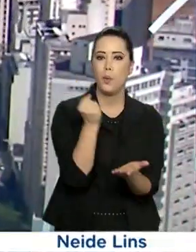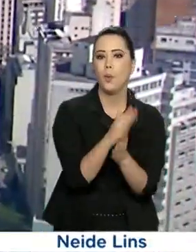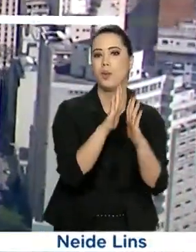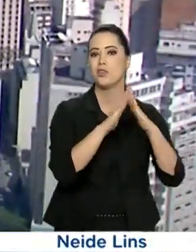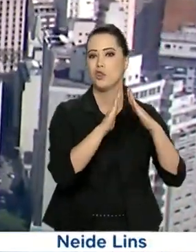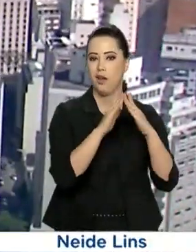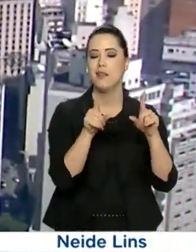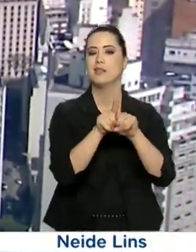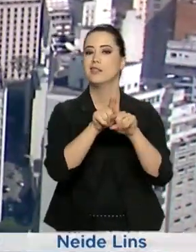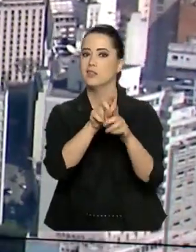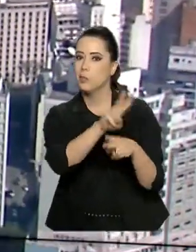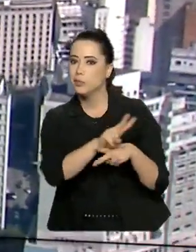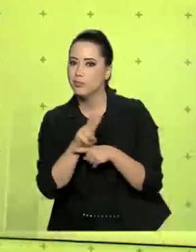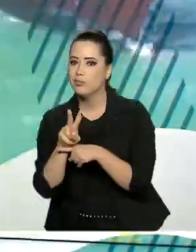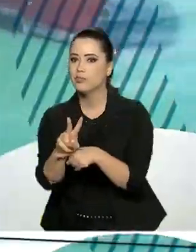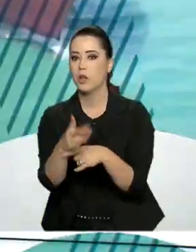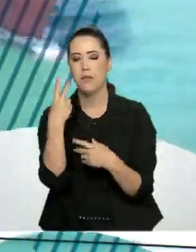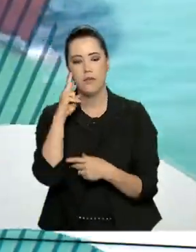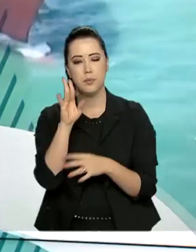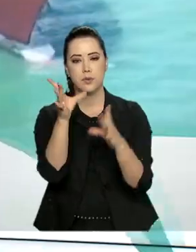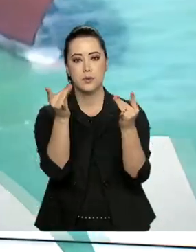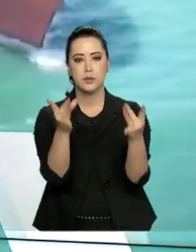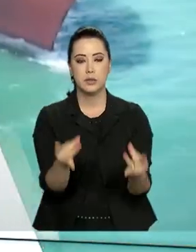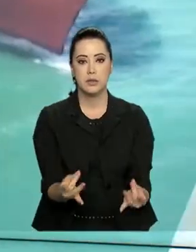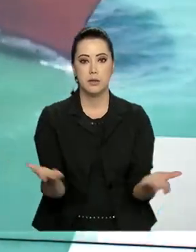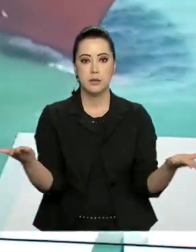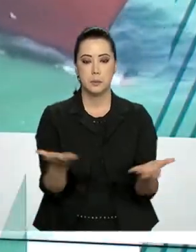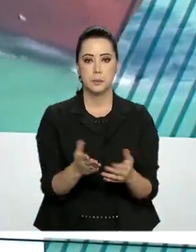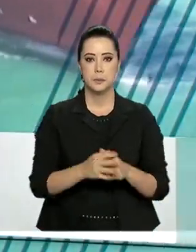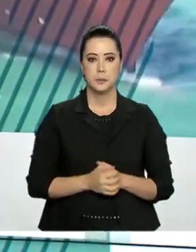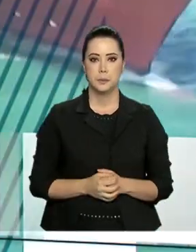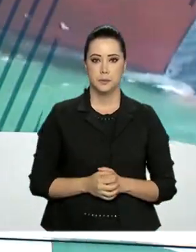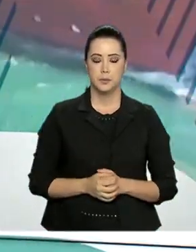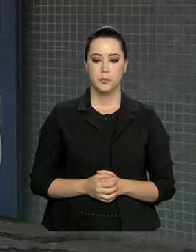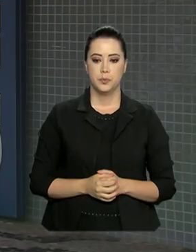imóveis e também para empréstimos. Confira os detalhes na reportagem.